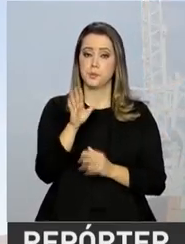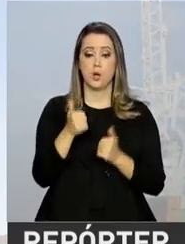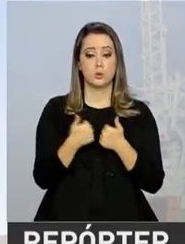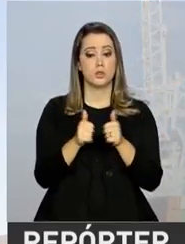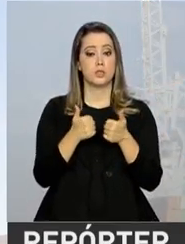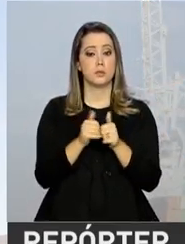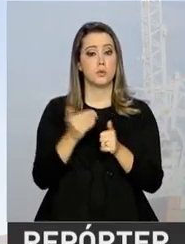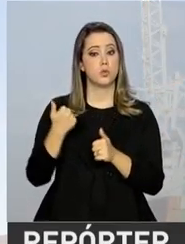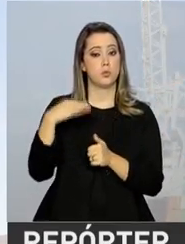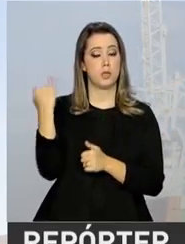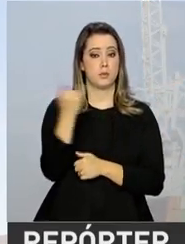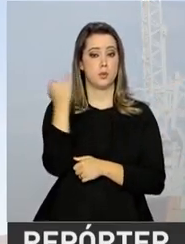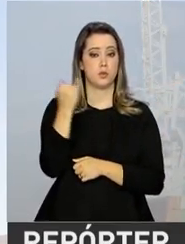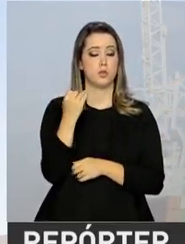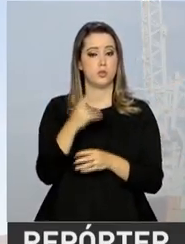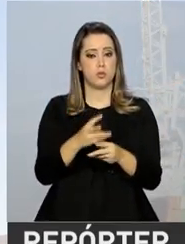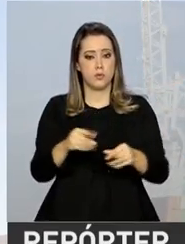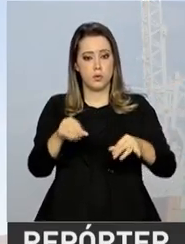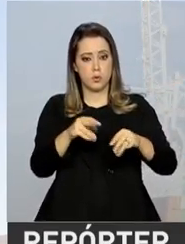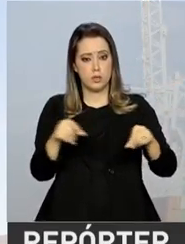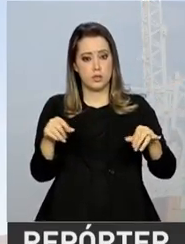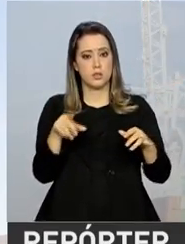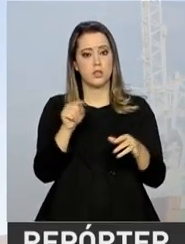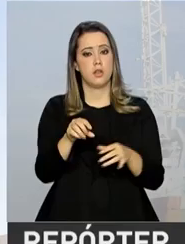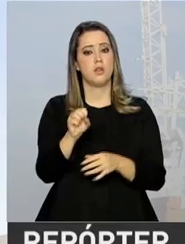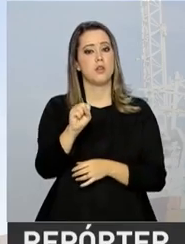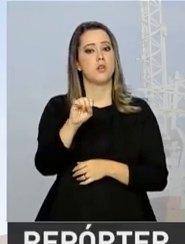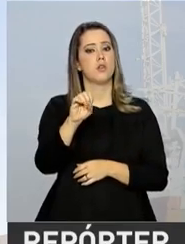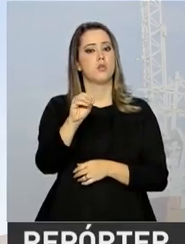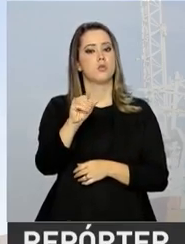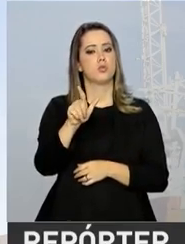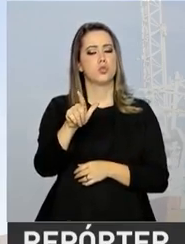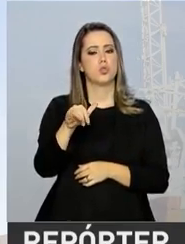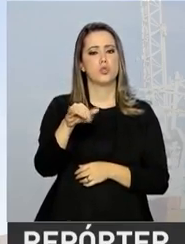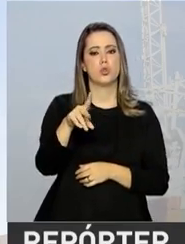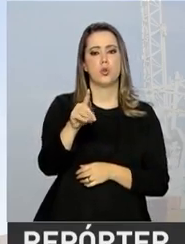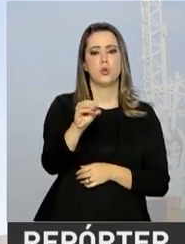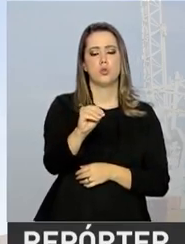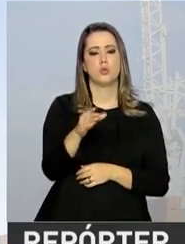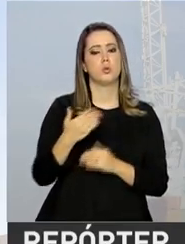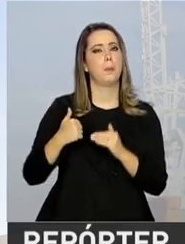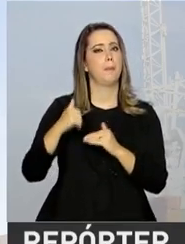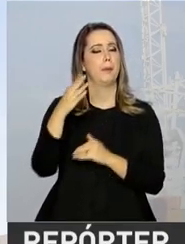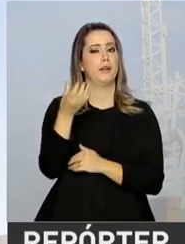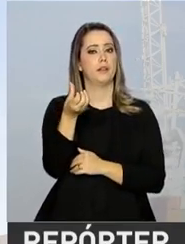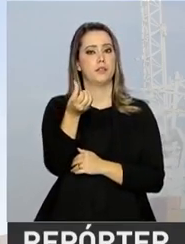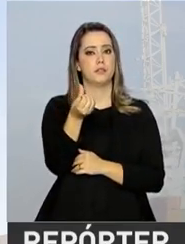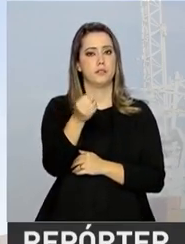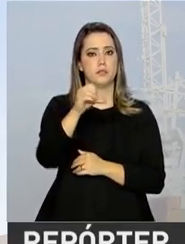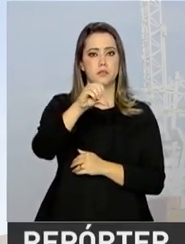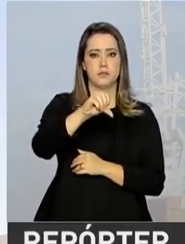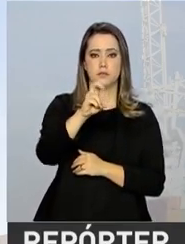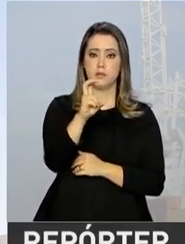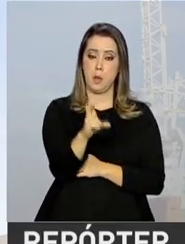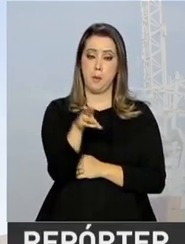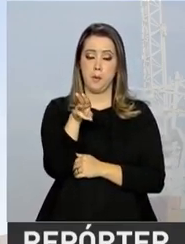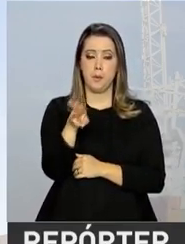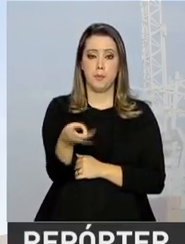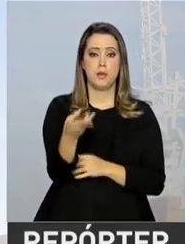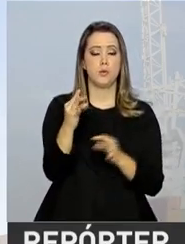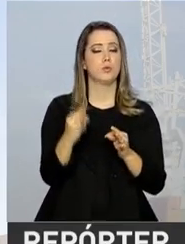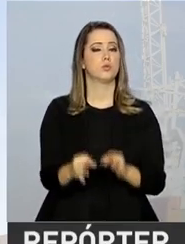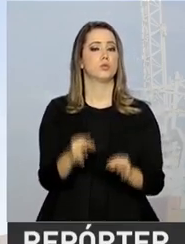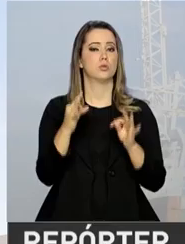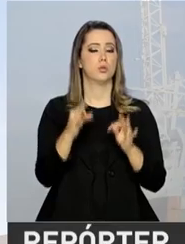maior destaque foi o granel sólido movimentando um total de mais de seiscentos e noventa e cinco milhões